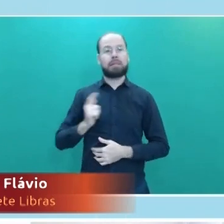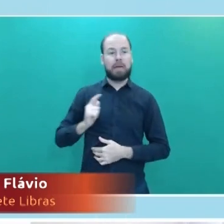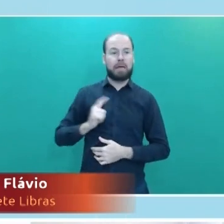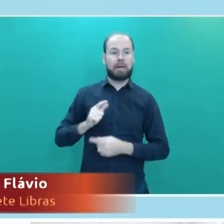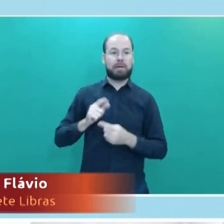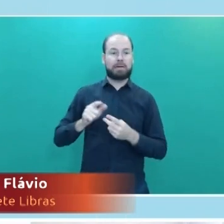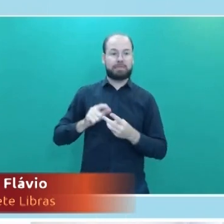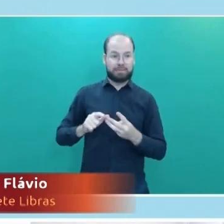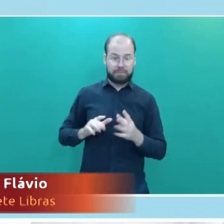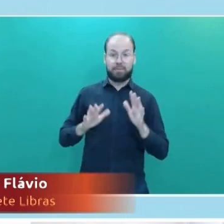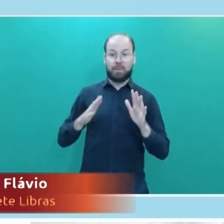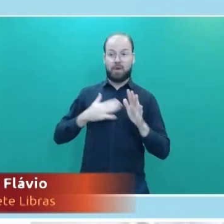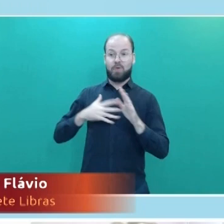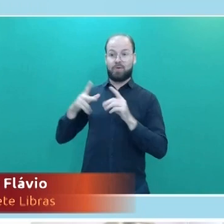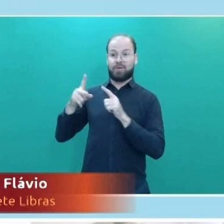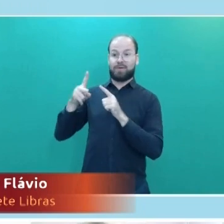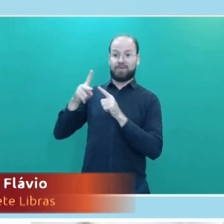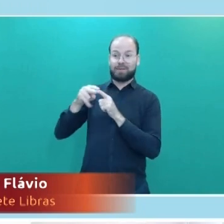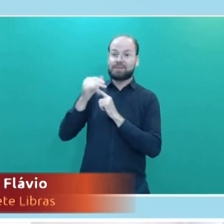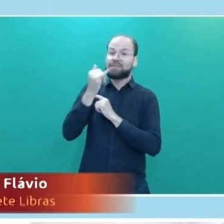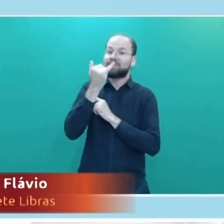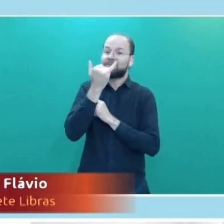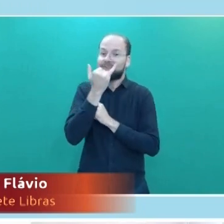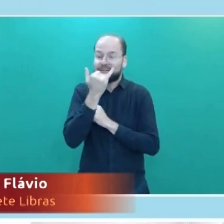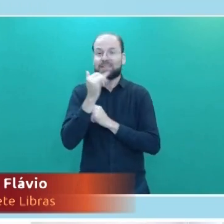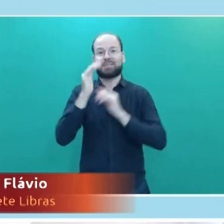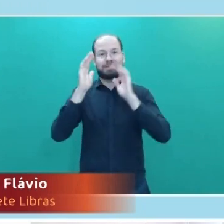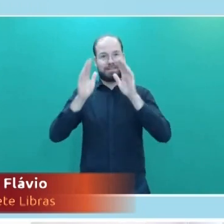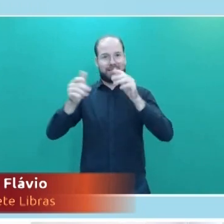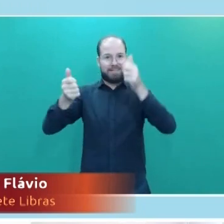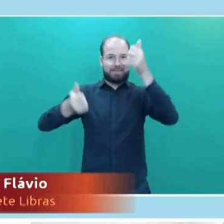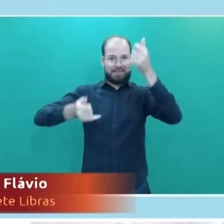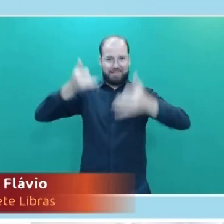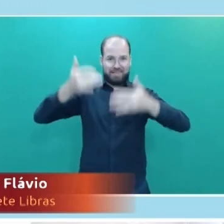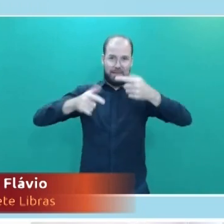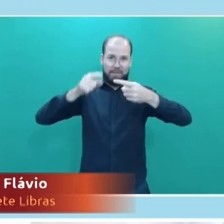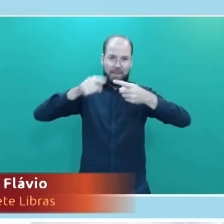falou várias coisas que a gente vai ter que esmiuçar ao longo do programa,